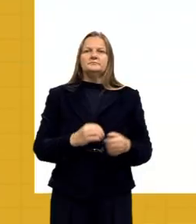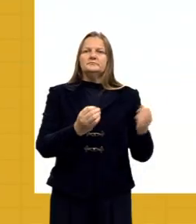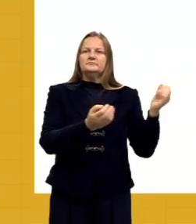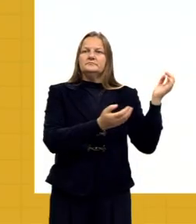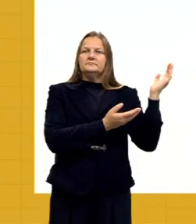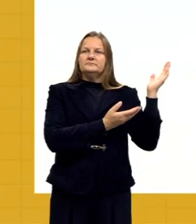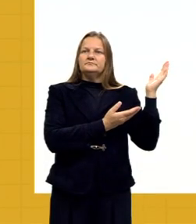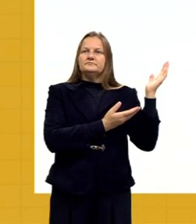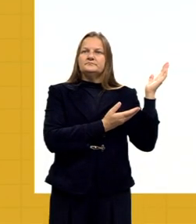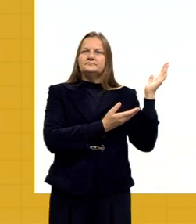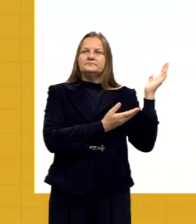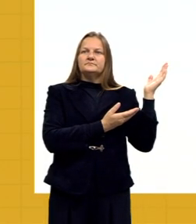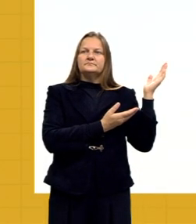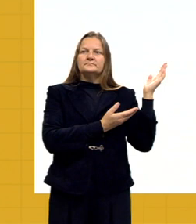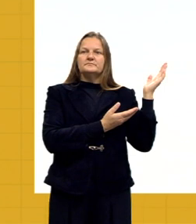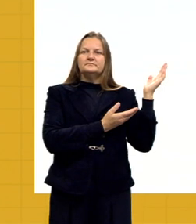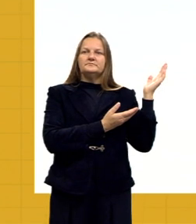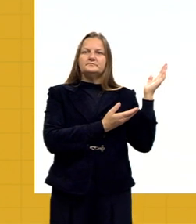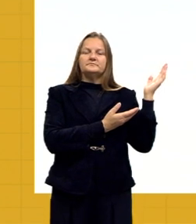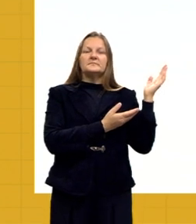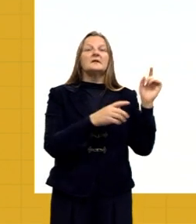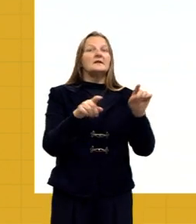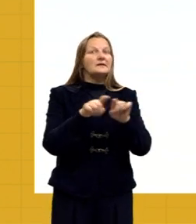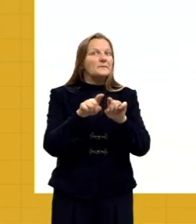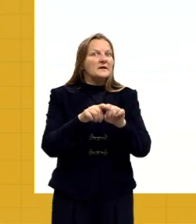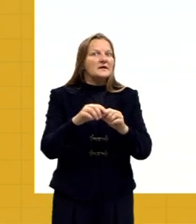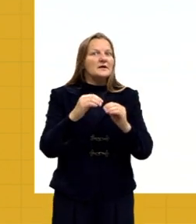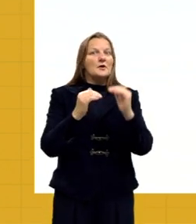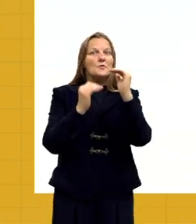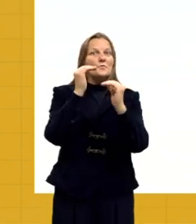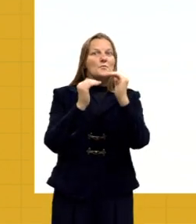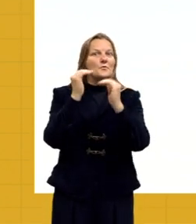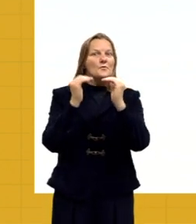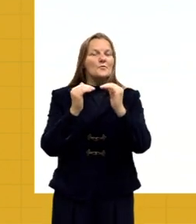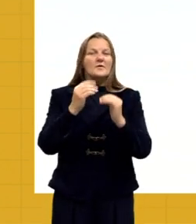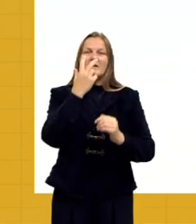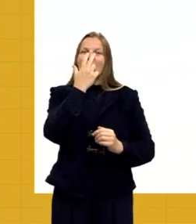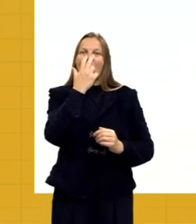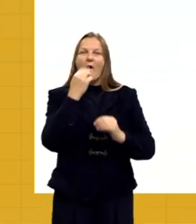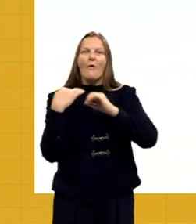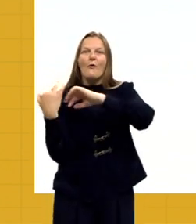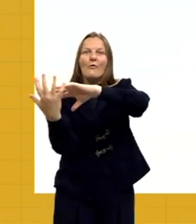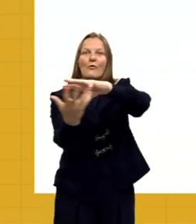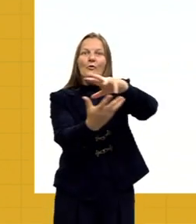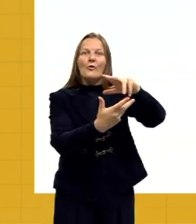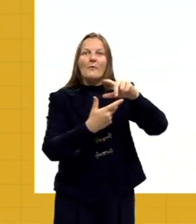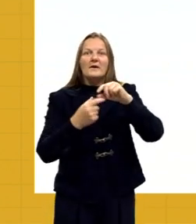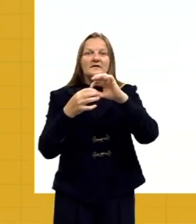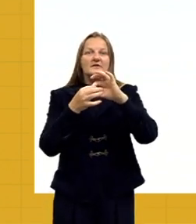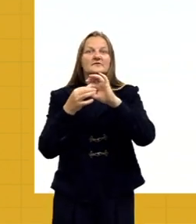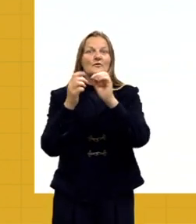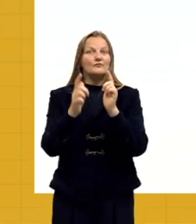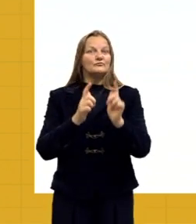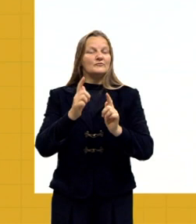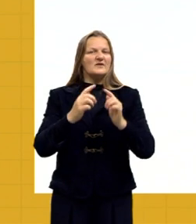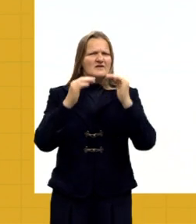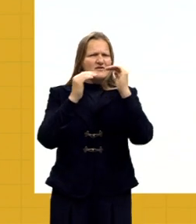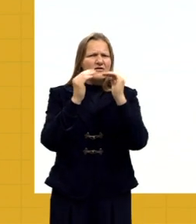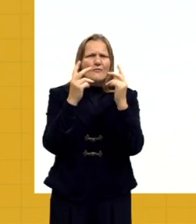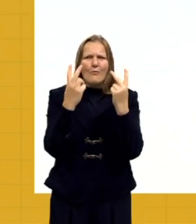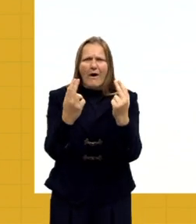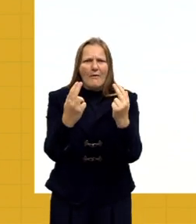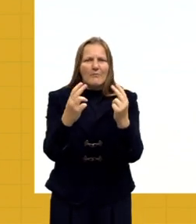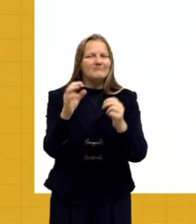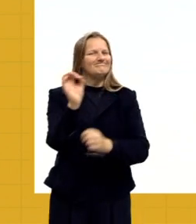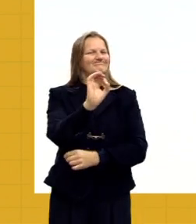e outra coisa né Ela não é proporcional lá no é igual Então ela se torna desigual justamente porque se tem ou